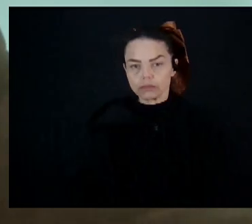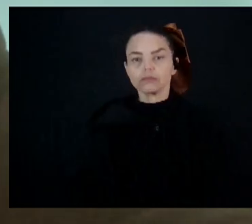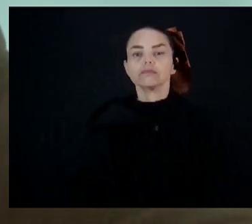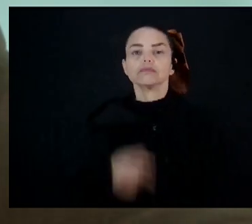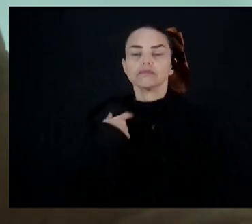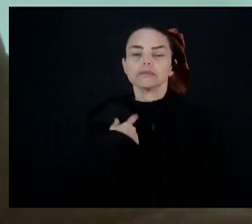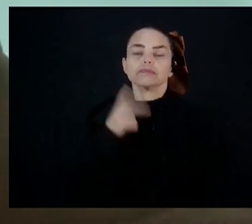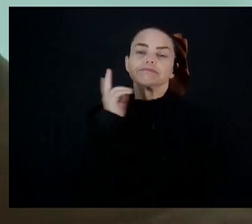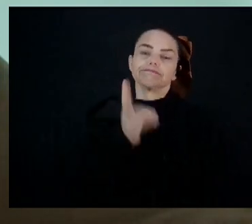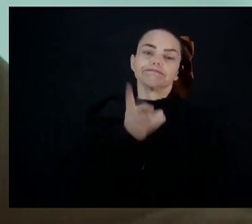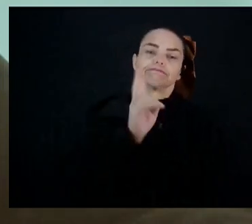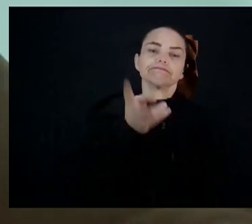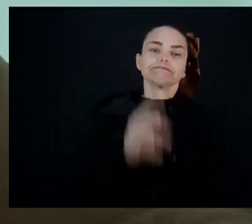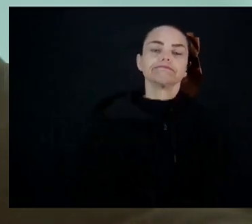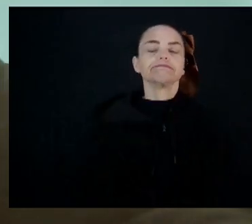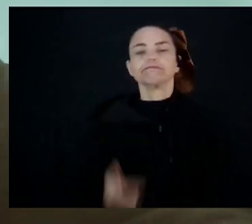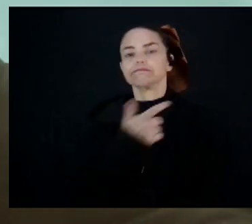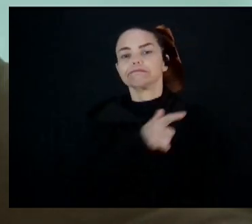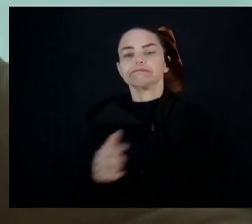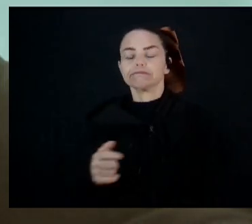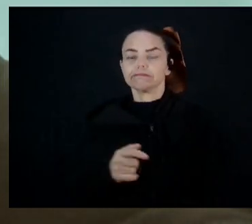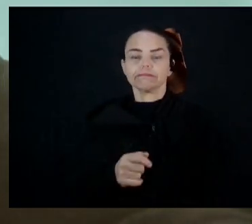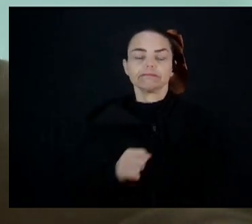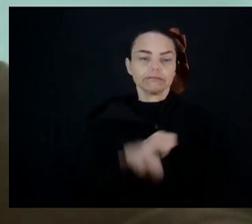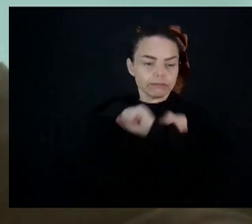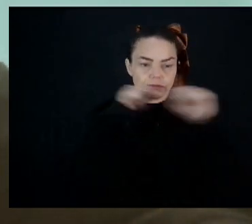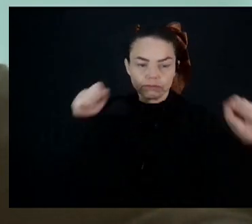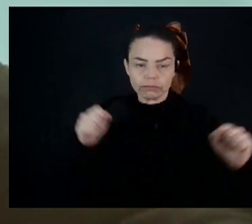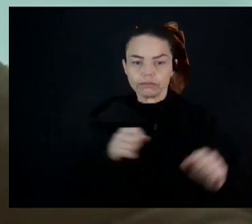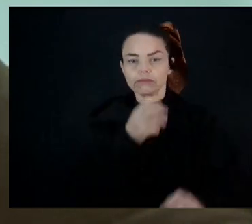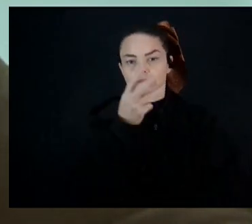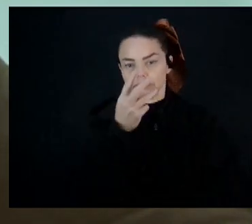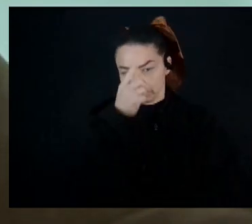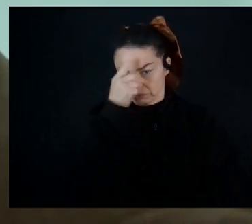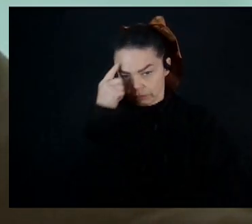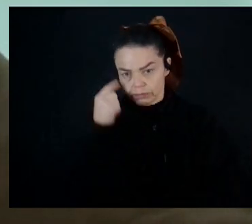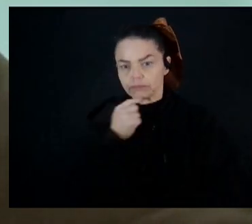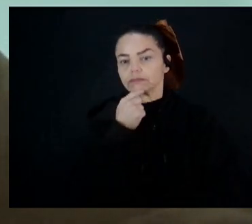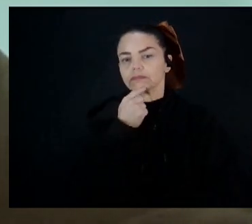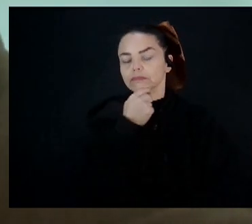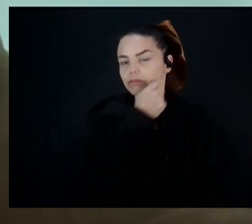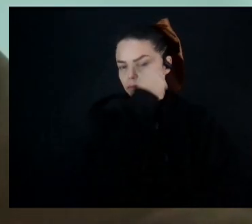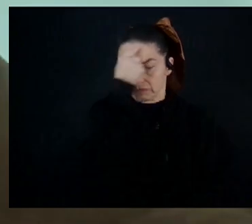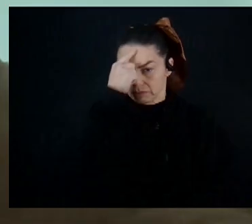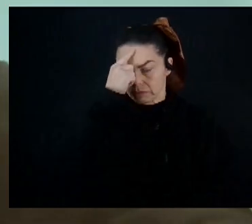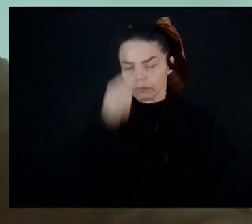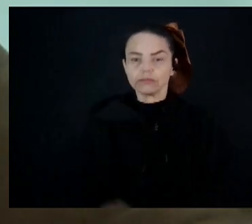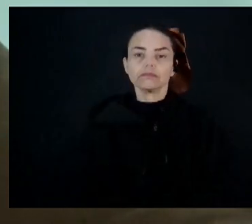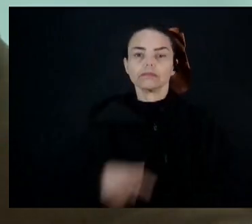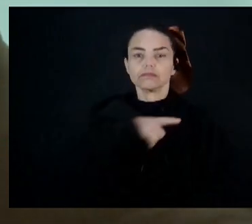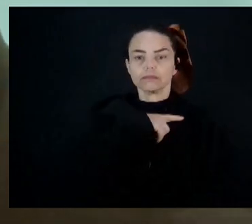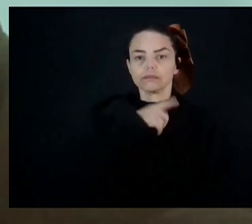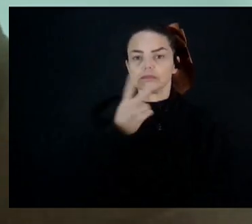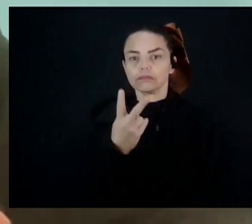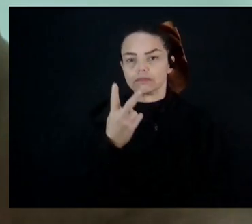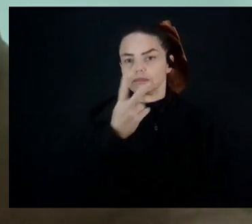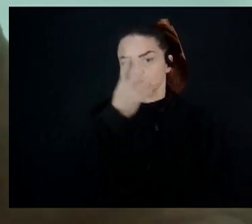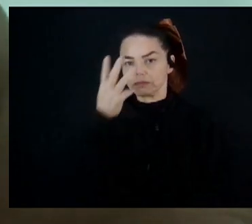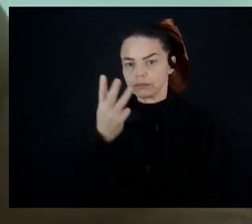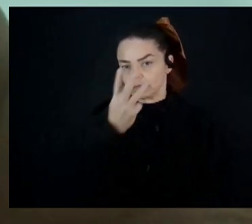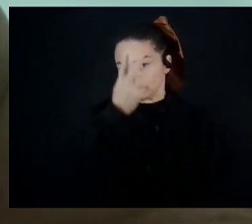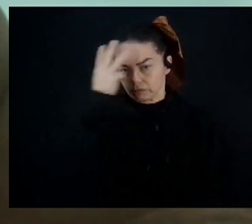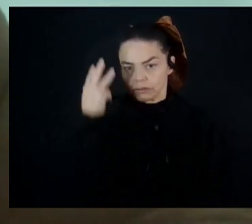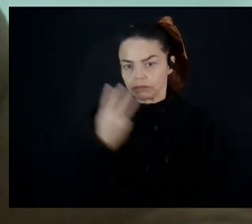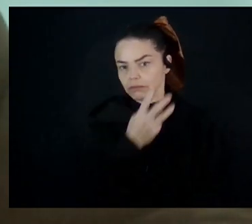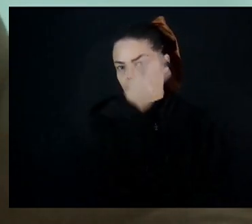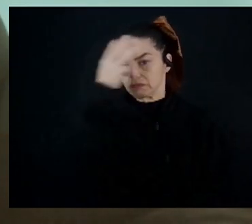contínua, que você não tenha que interrompê-lo a cada 30, 60 minutos, ou que você possa ter 2 horas ou 3 horas para que os ciclos de